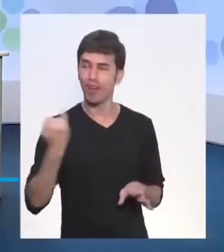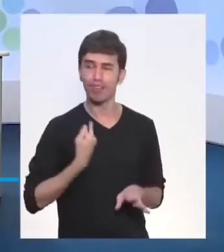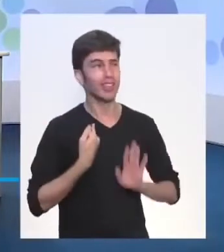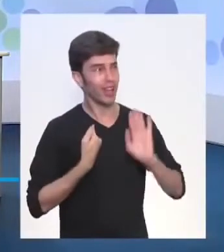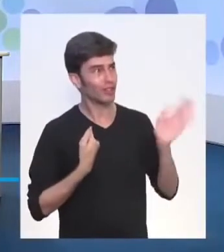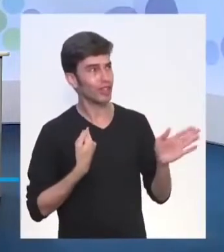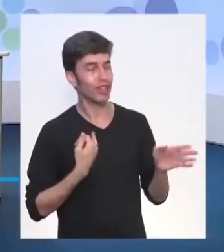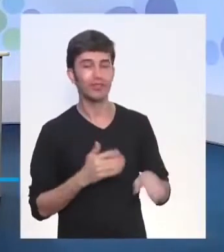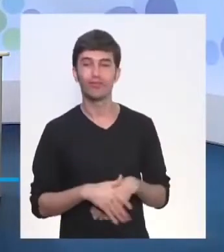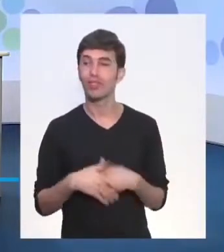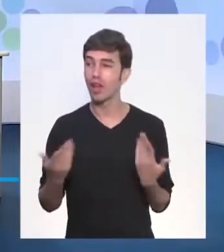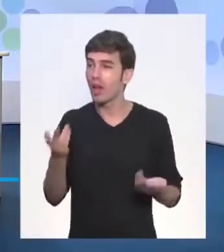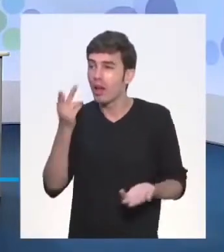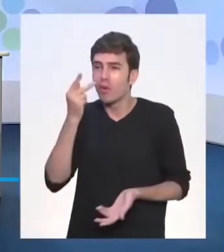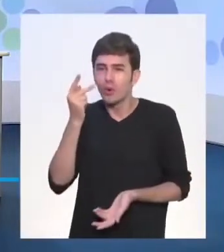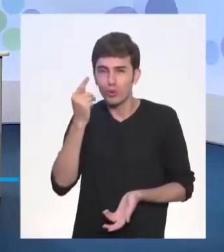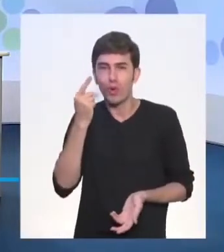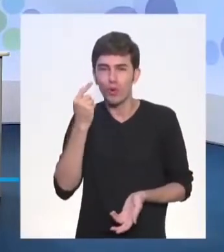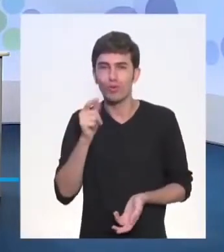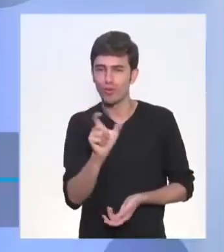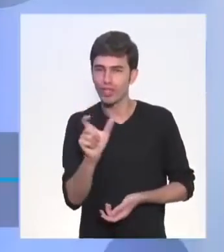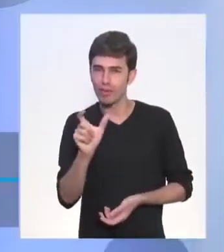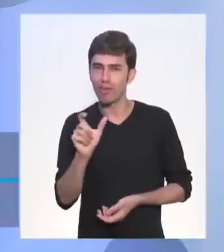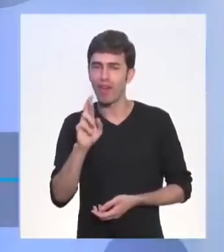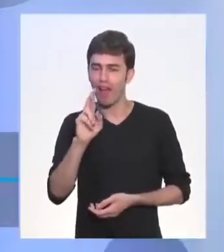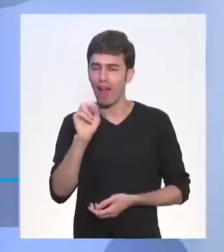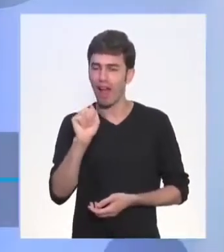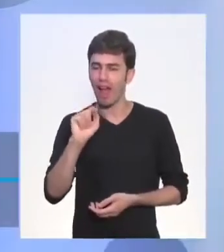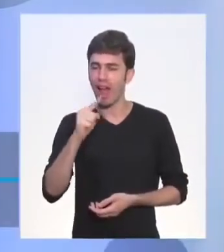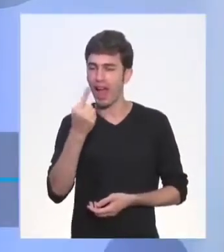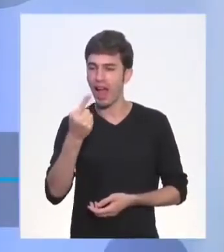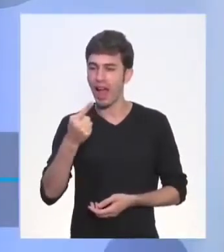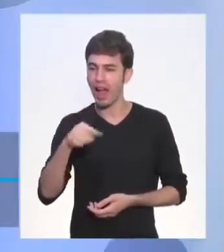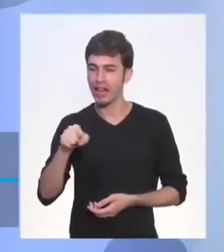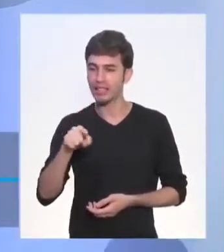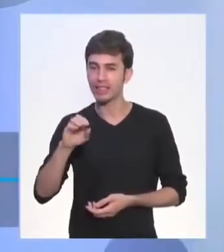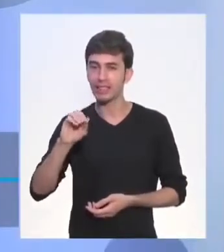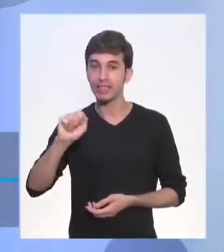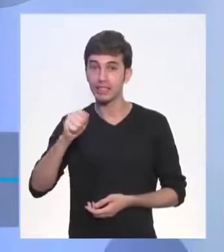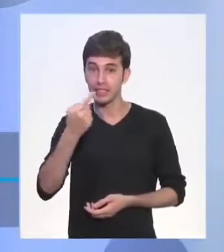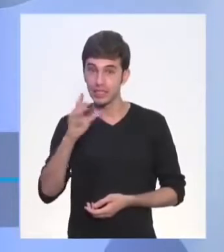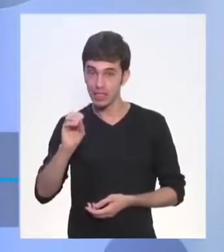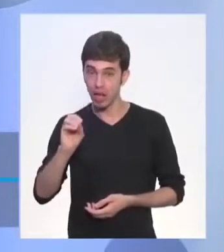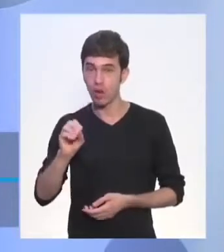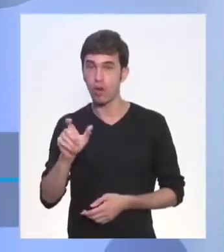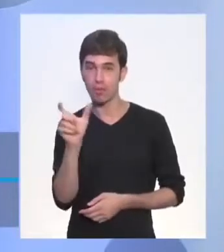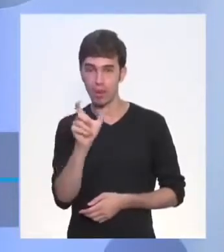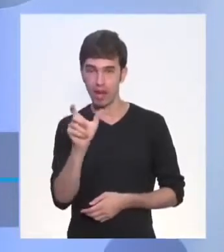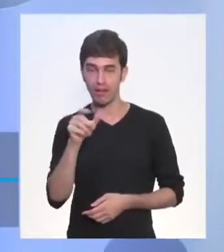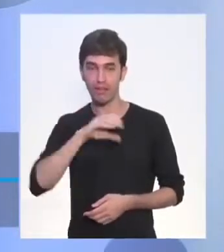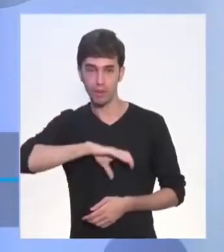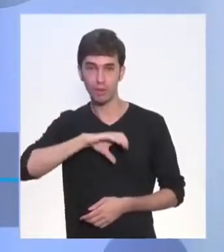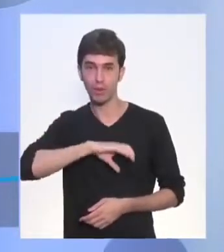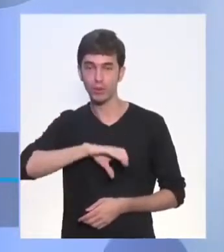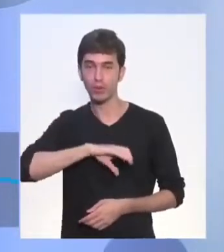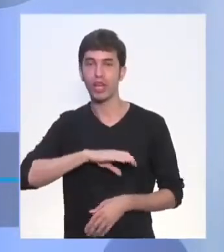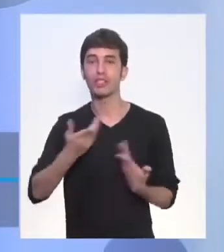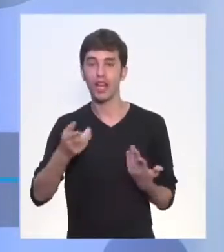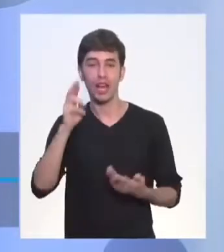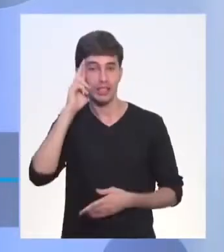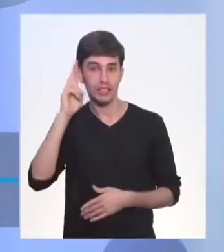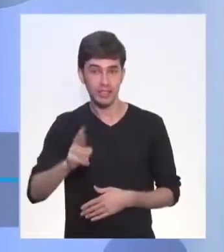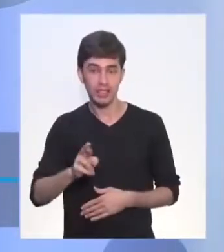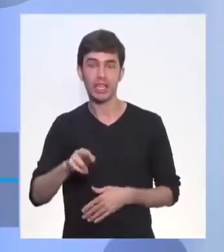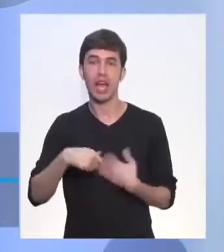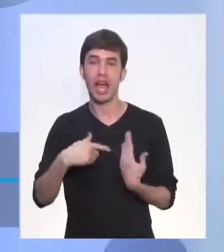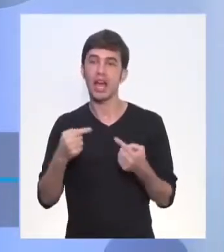É muito comum essa. É muito comum. É muito comum essa frase. Existe todo um cunho filosófico sobre a razão. Mas o